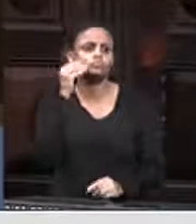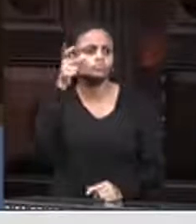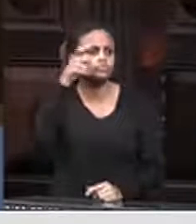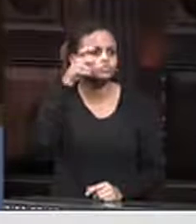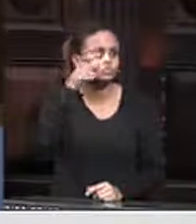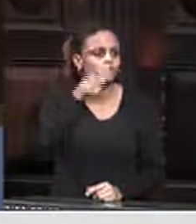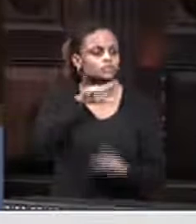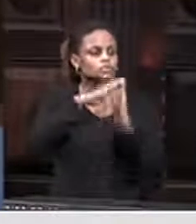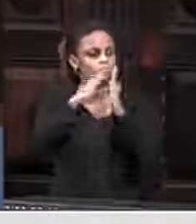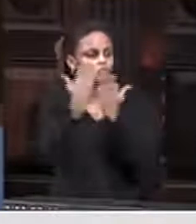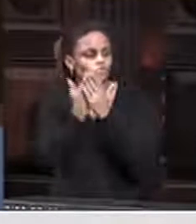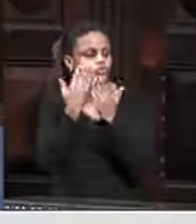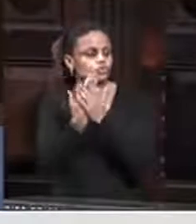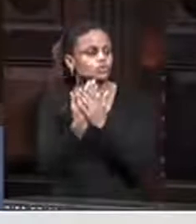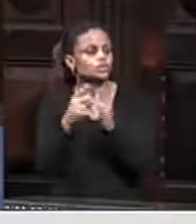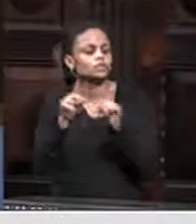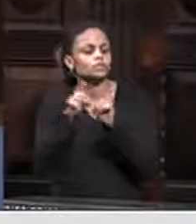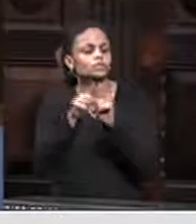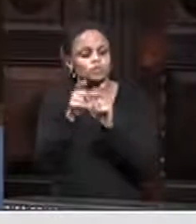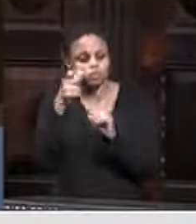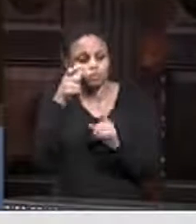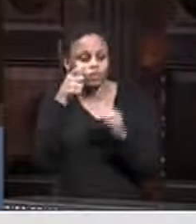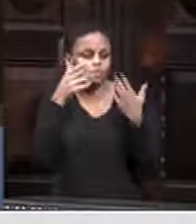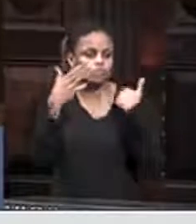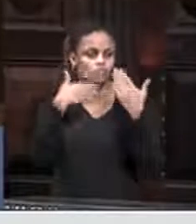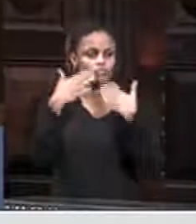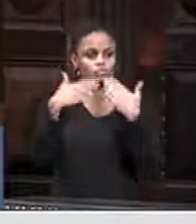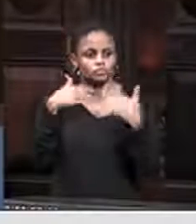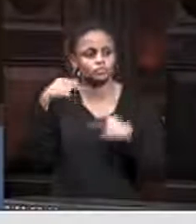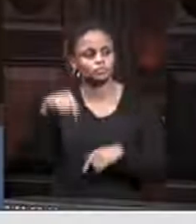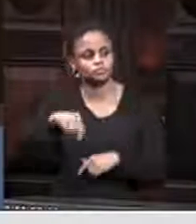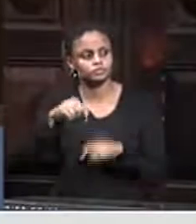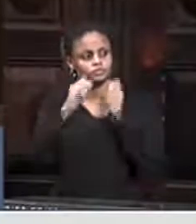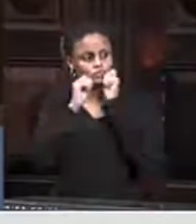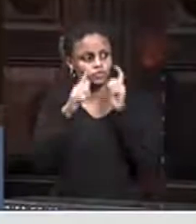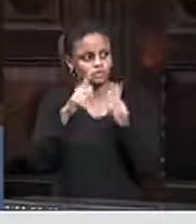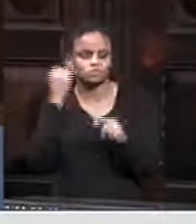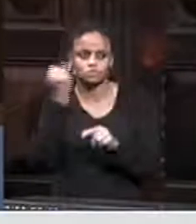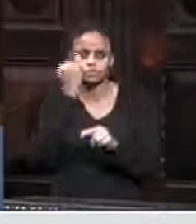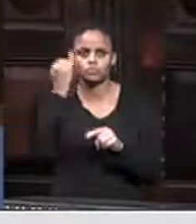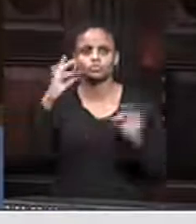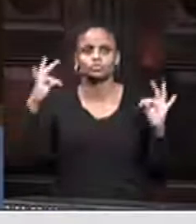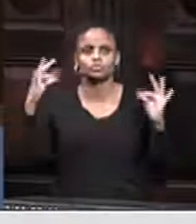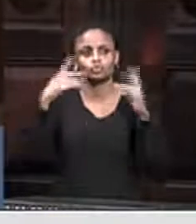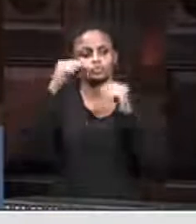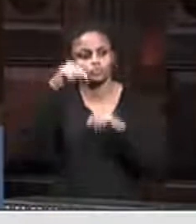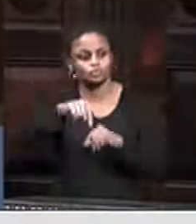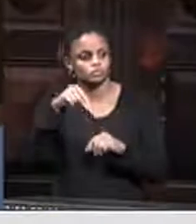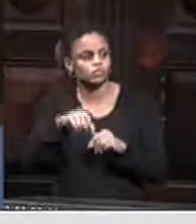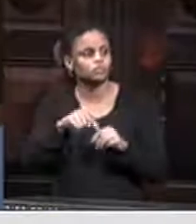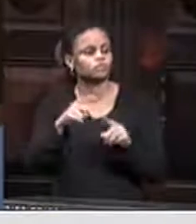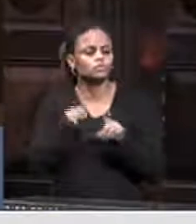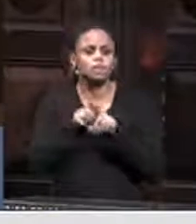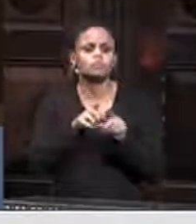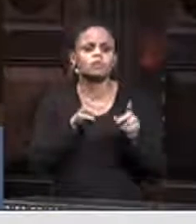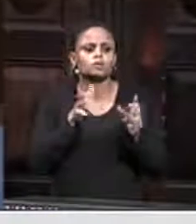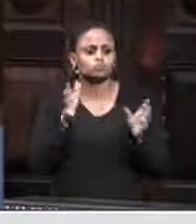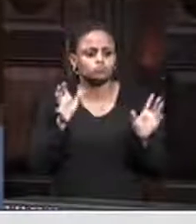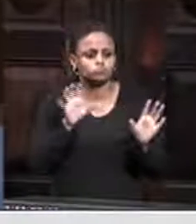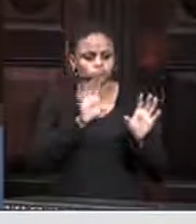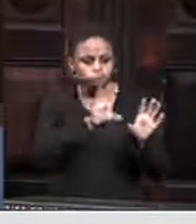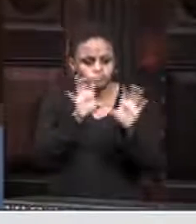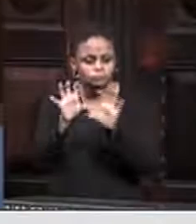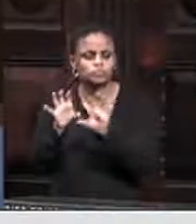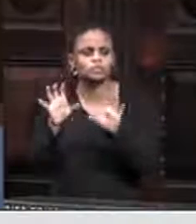aqui representados na discussão desse debate. É importante a presença de vocês para pressionar, para dar opinião, para